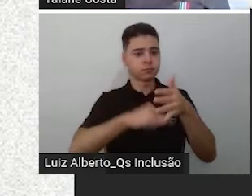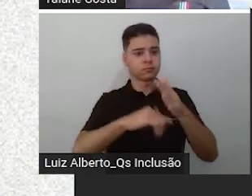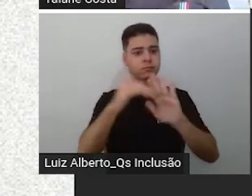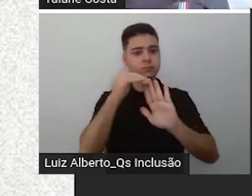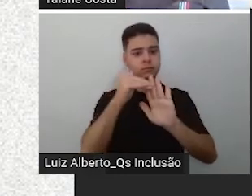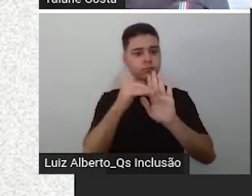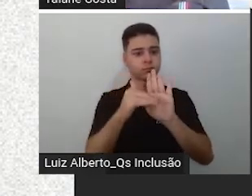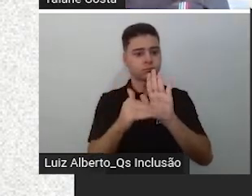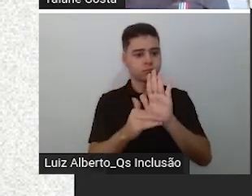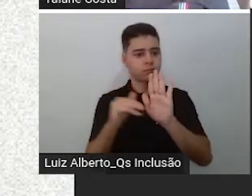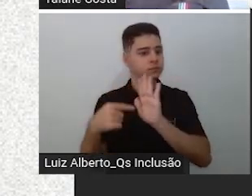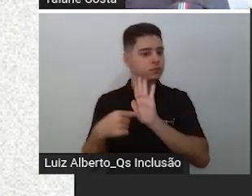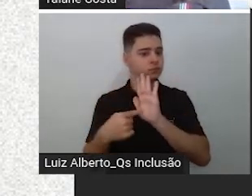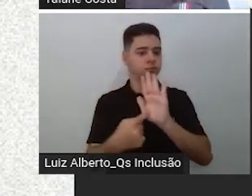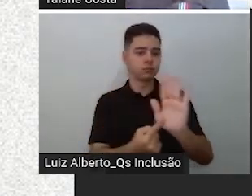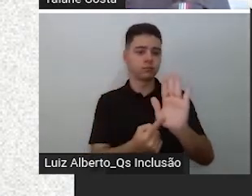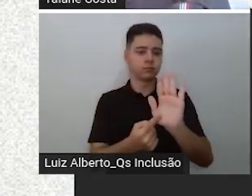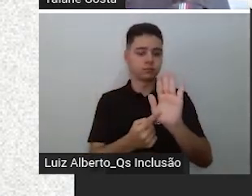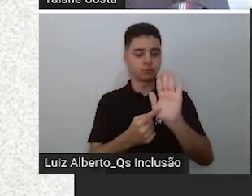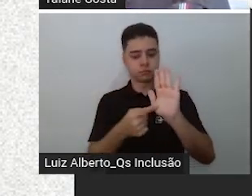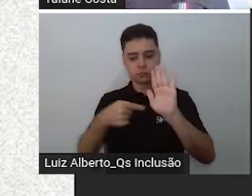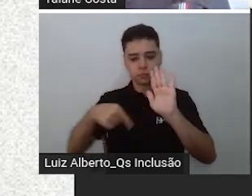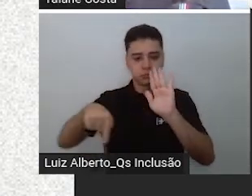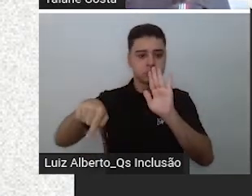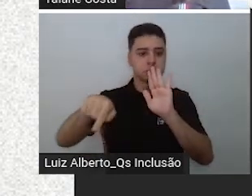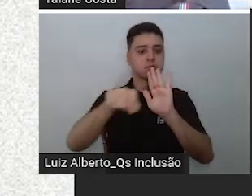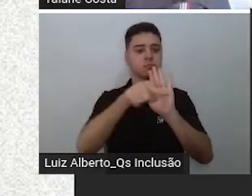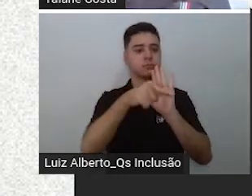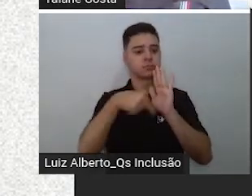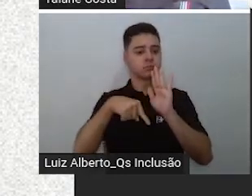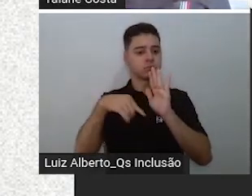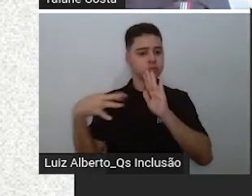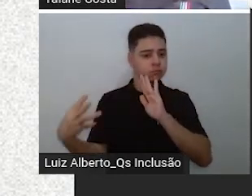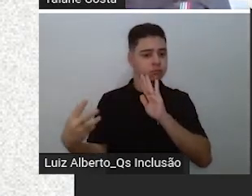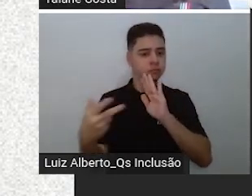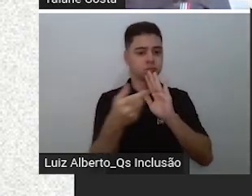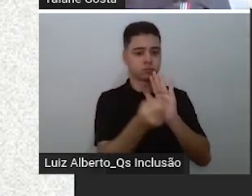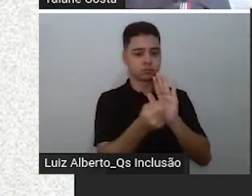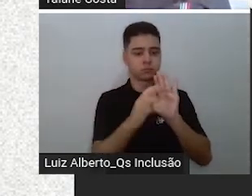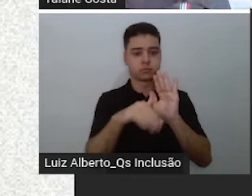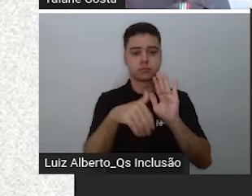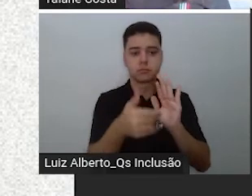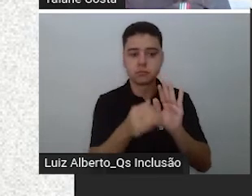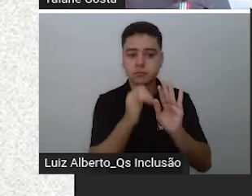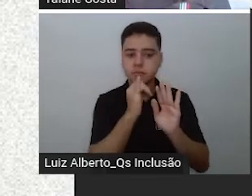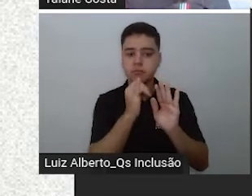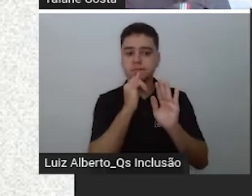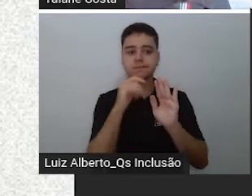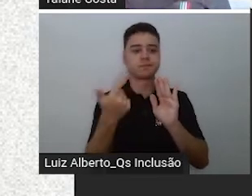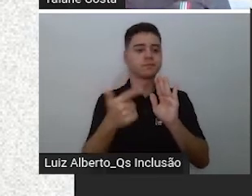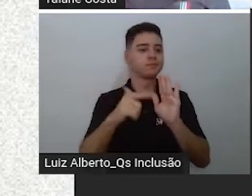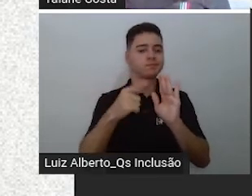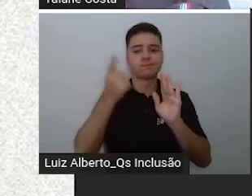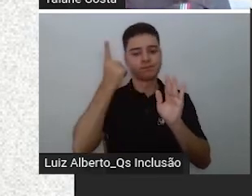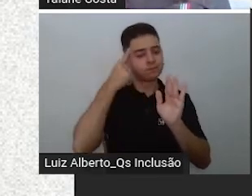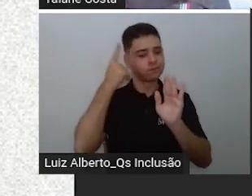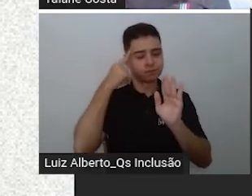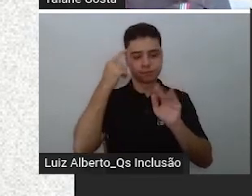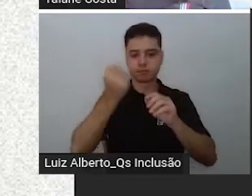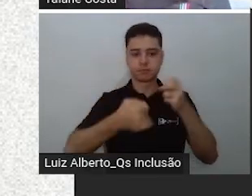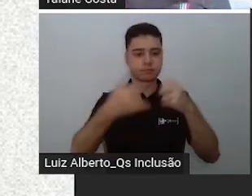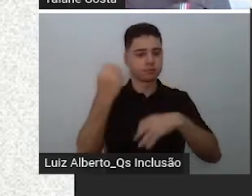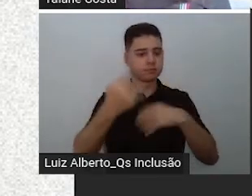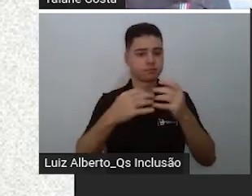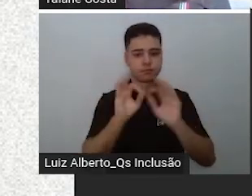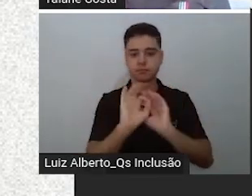e aquilo, mostrar o que está sendo exposto. Não tem uma reflexão. E hoje fala